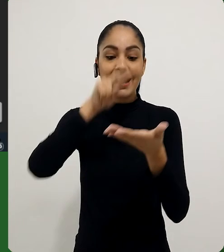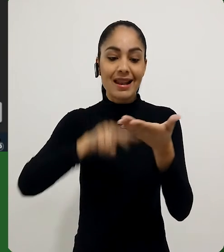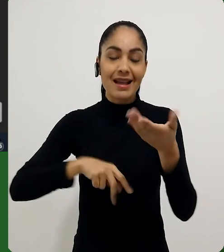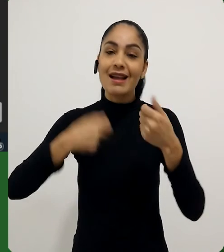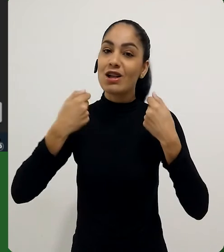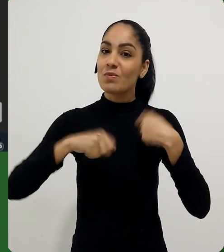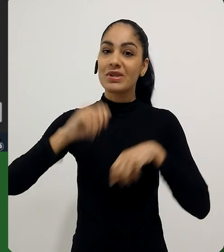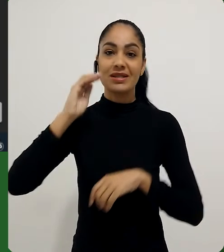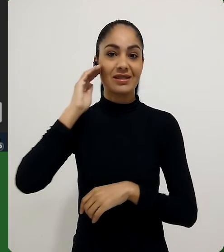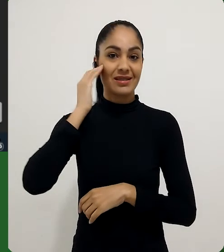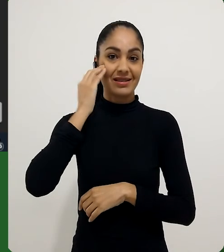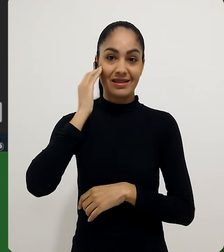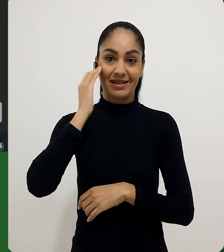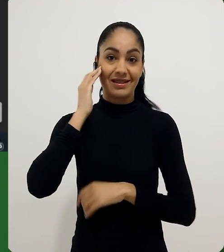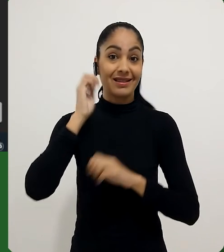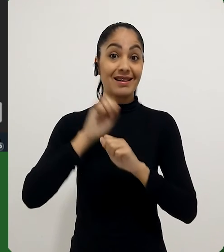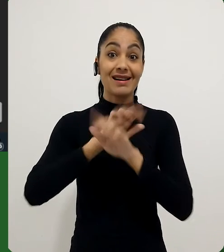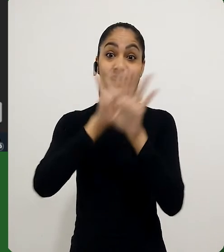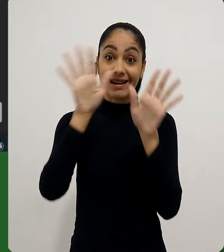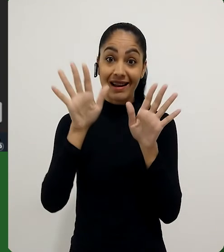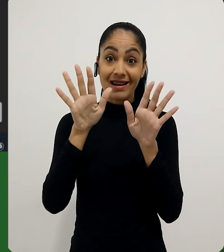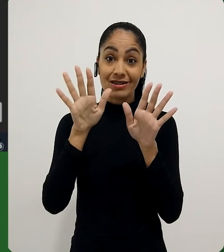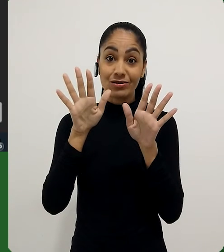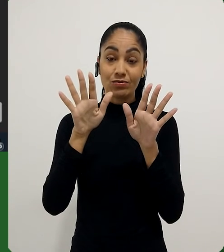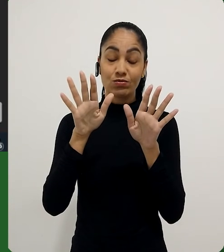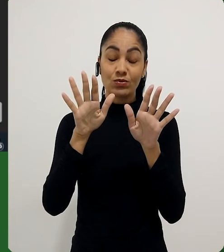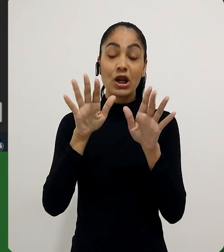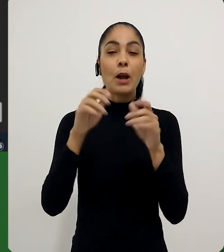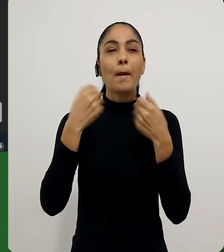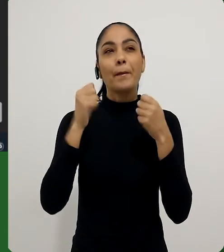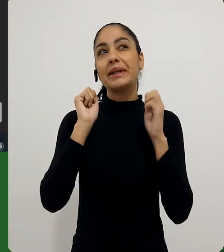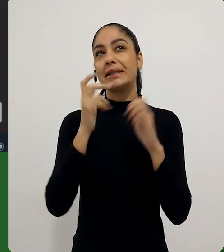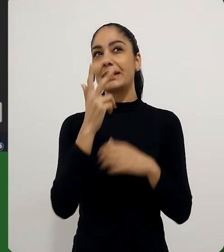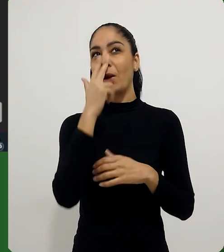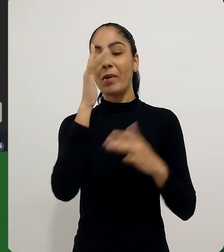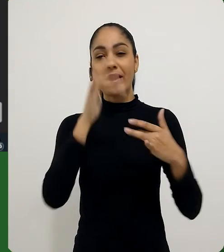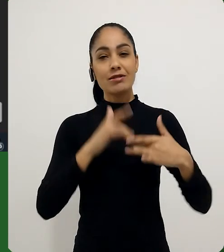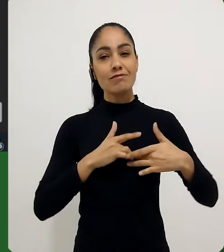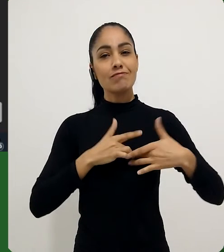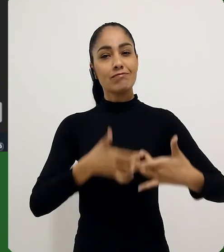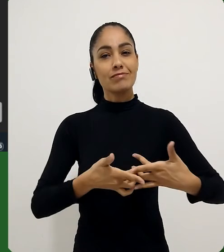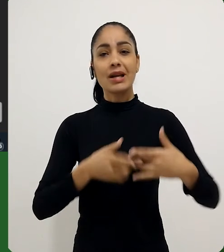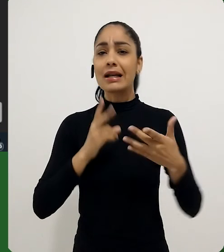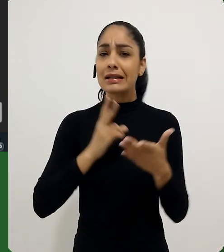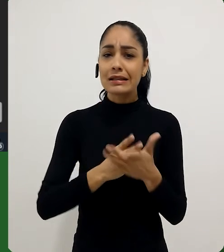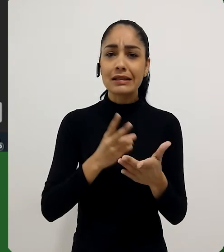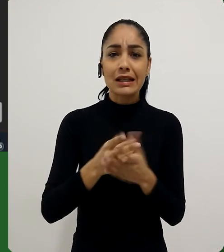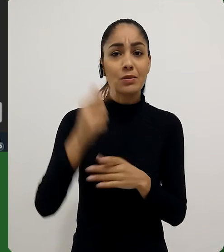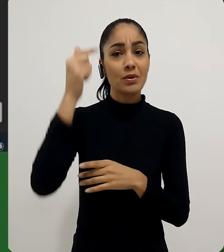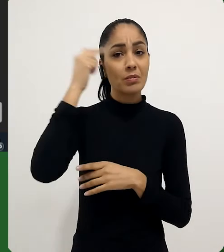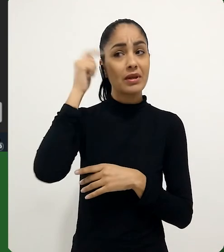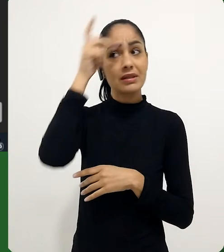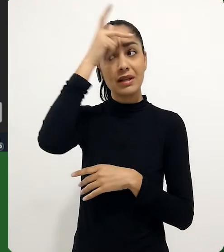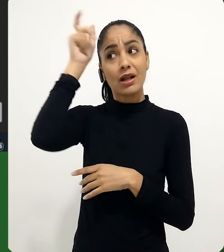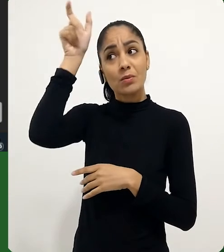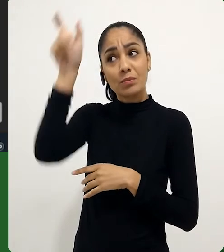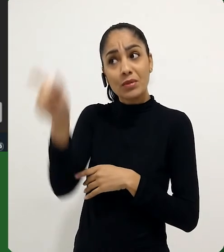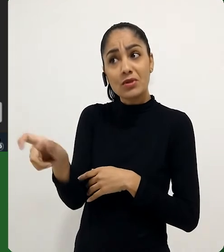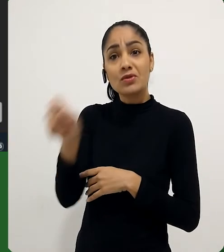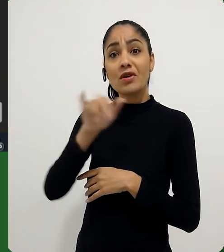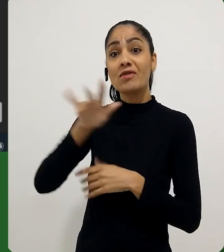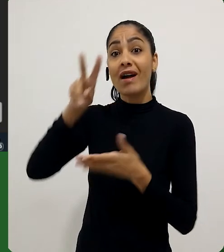o outro. Então, o ato de escrever ele tem que ser um ato solidário. Ele tem que